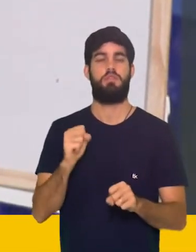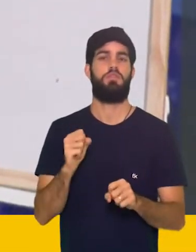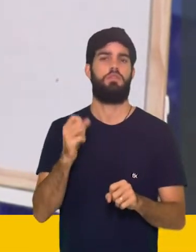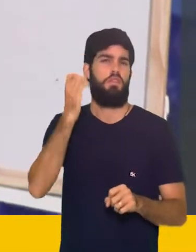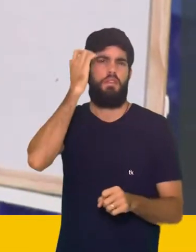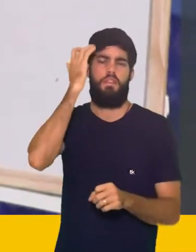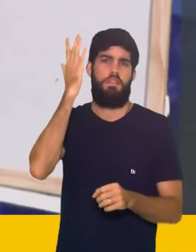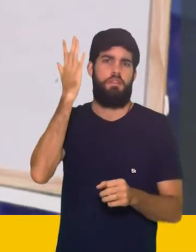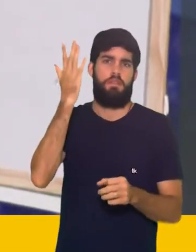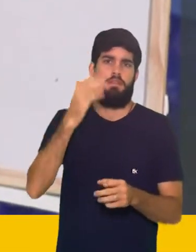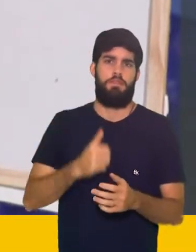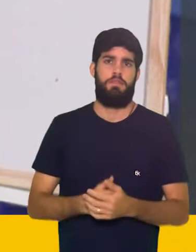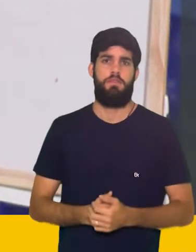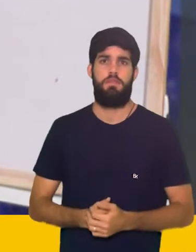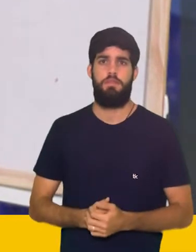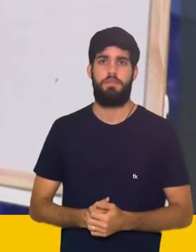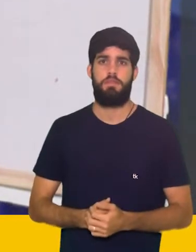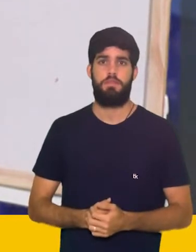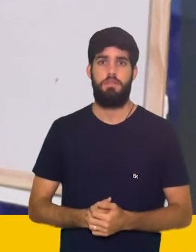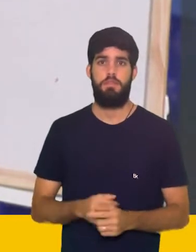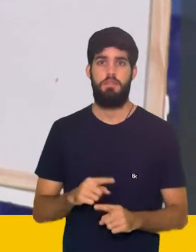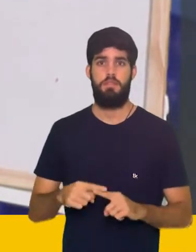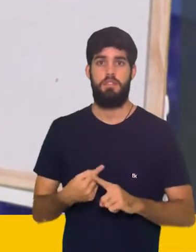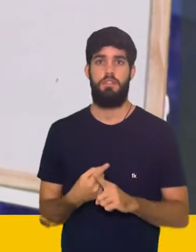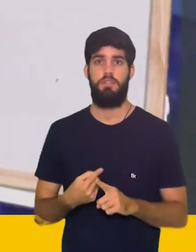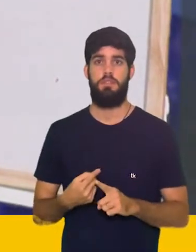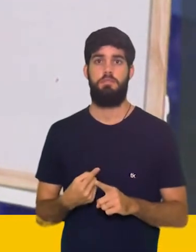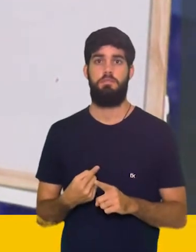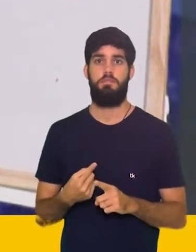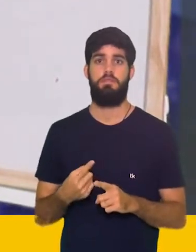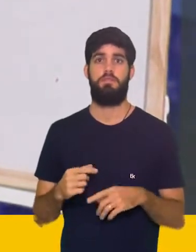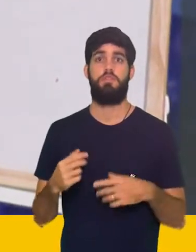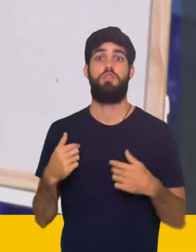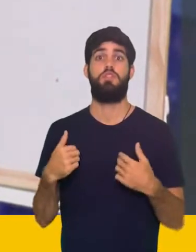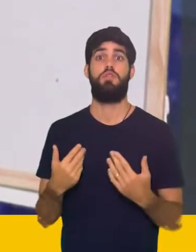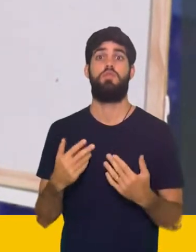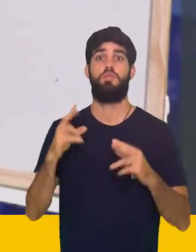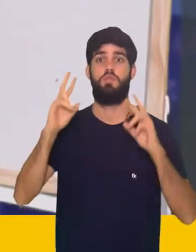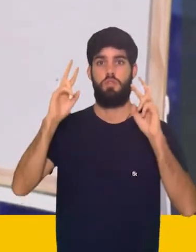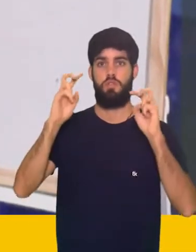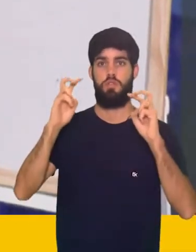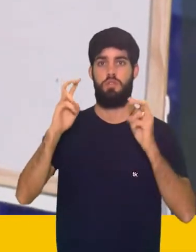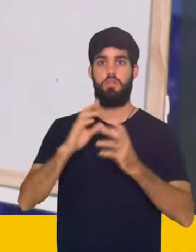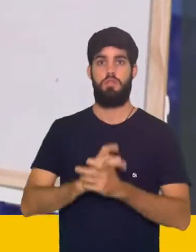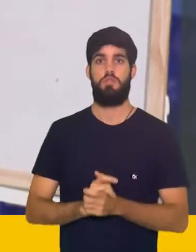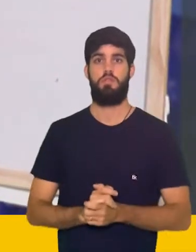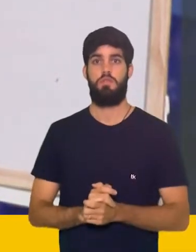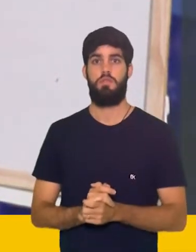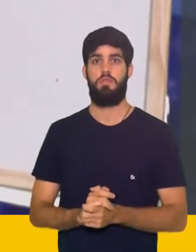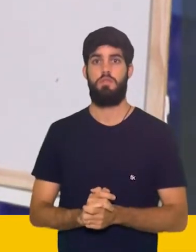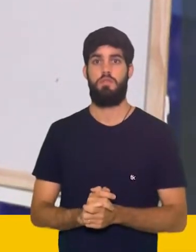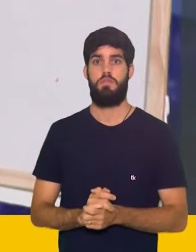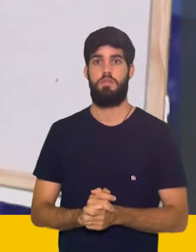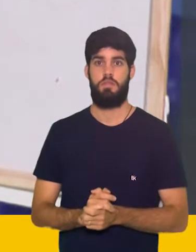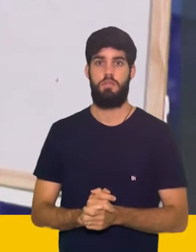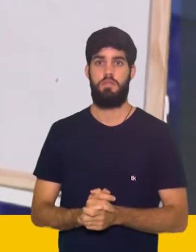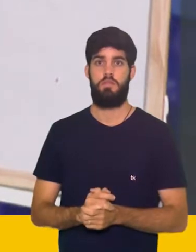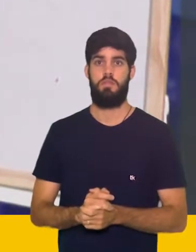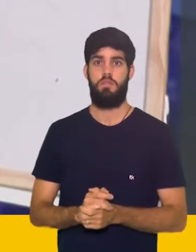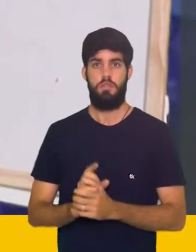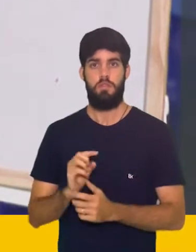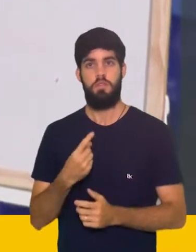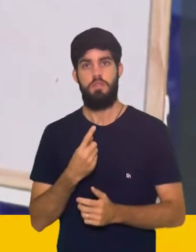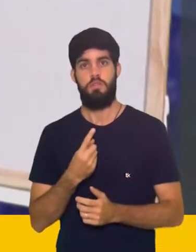fácil. É muito fácil. Mas aí vem a questão, e o tema? Não é? Aí você diz, e o tema agora?